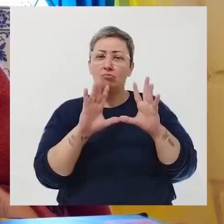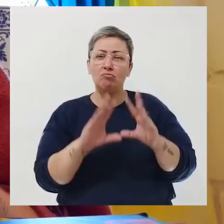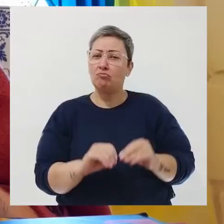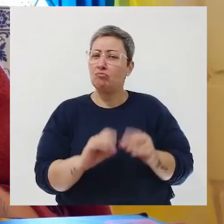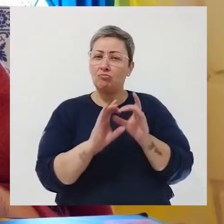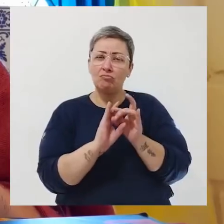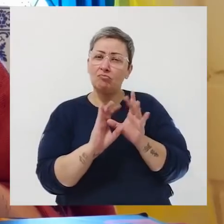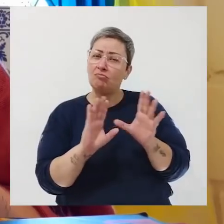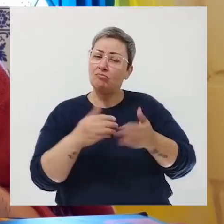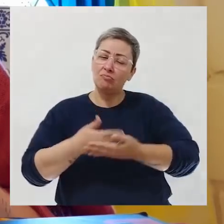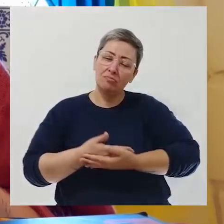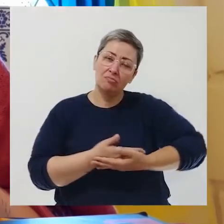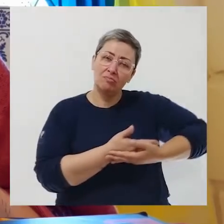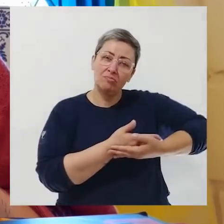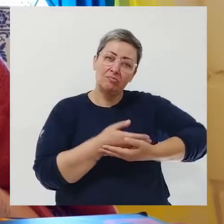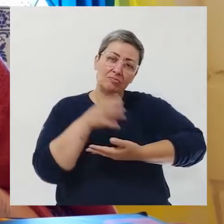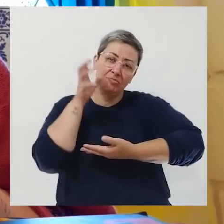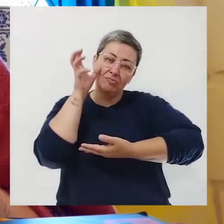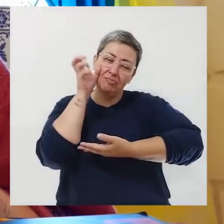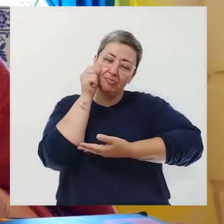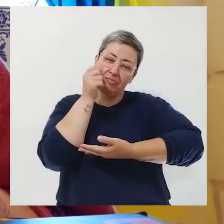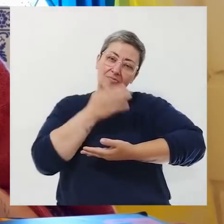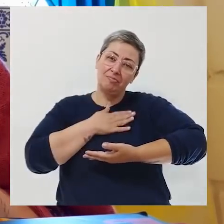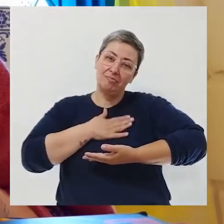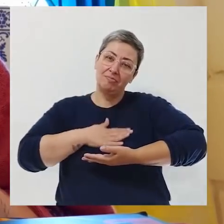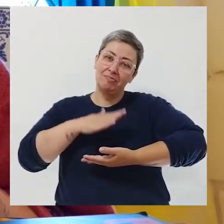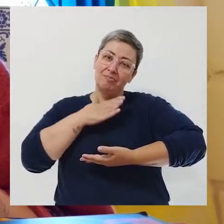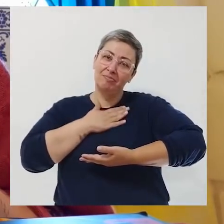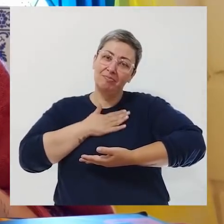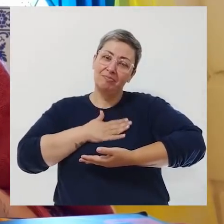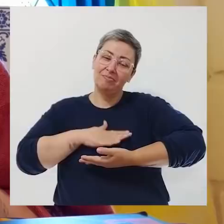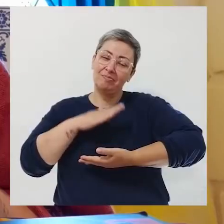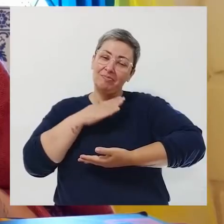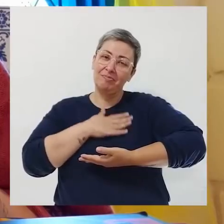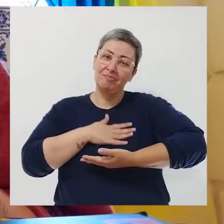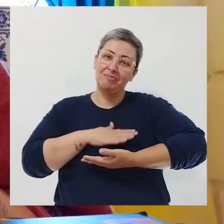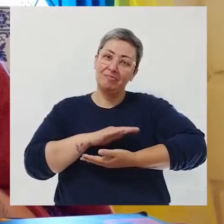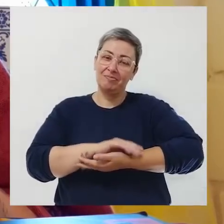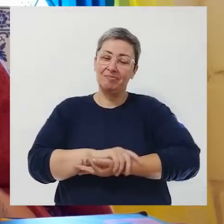telhado. Deixa essa criança dormir sono